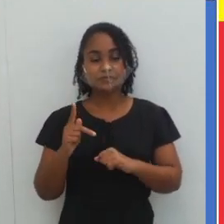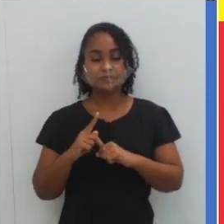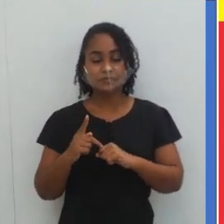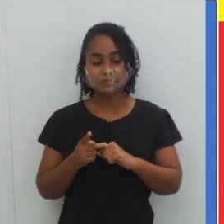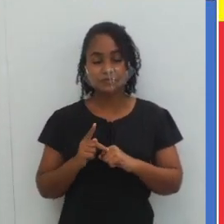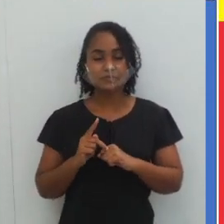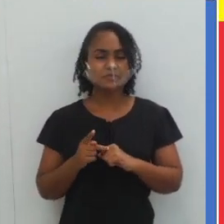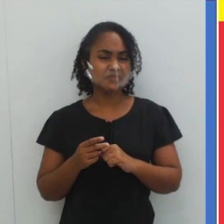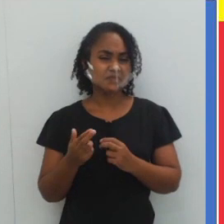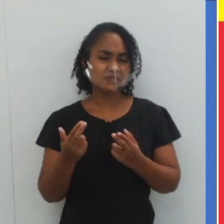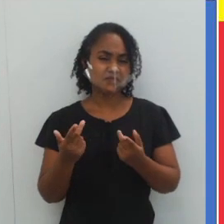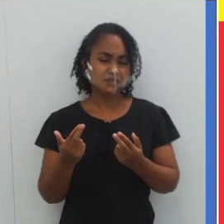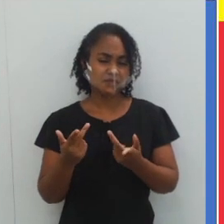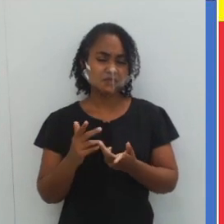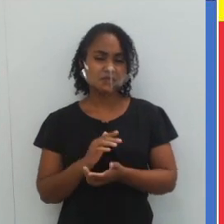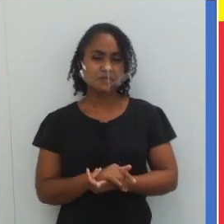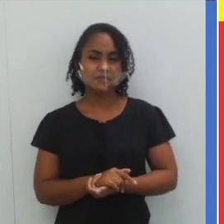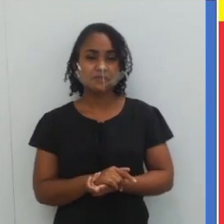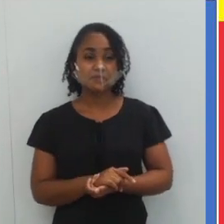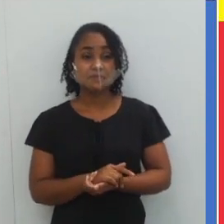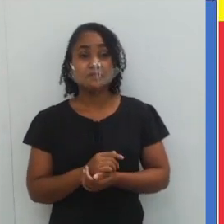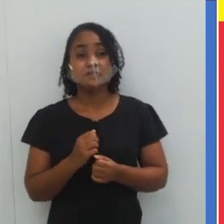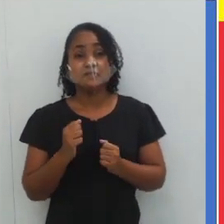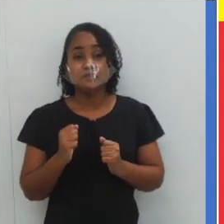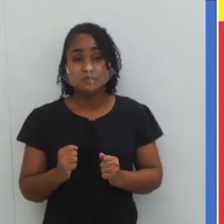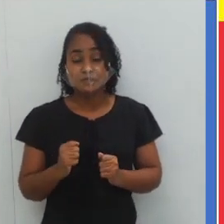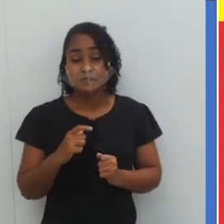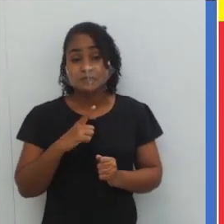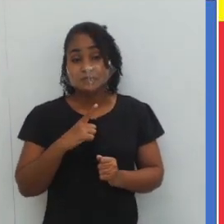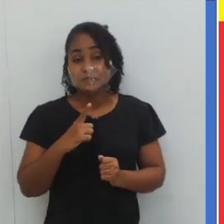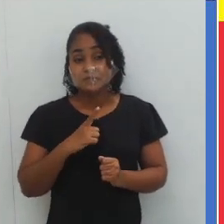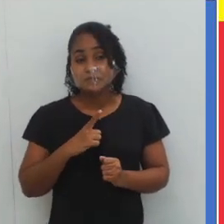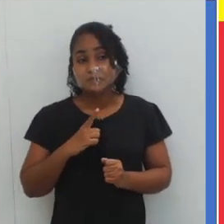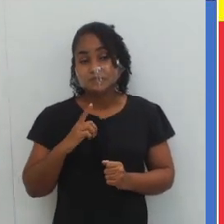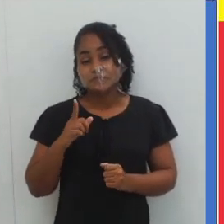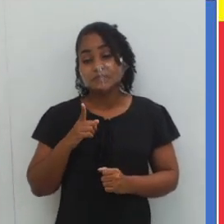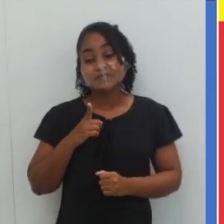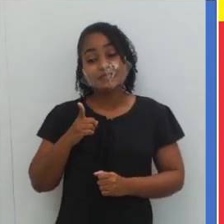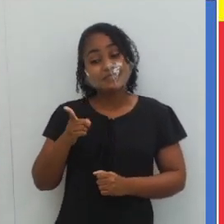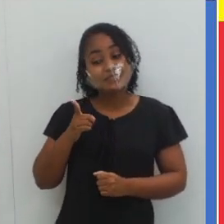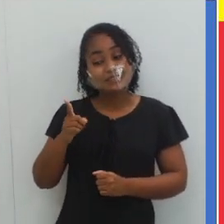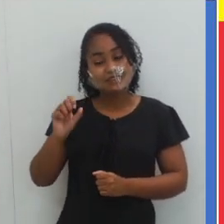ou subject, que é a mesma coisa. A gente tem aí